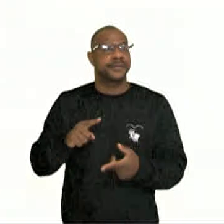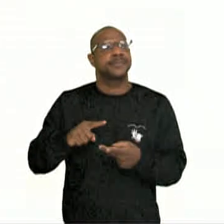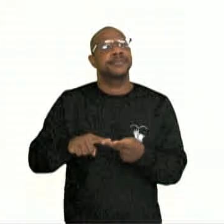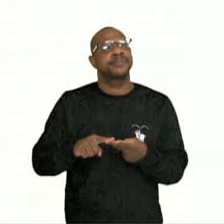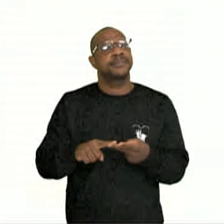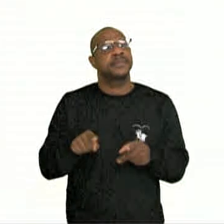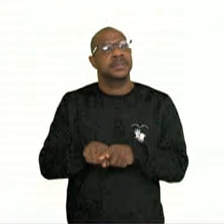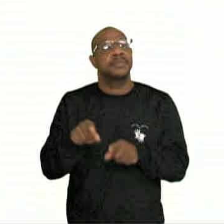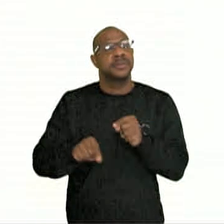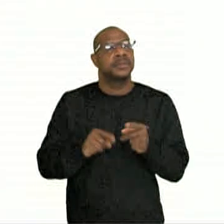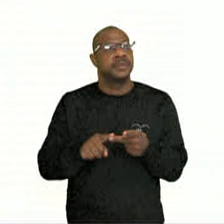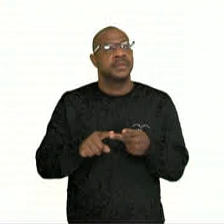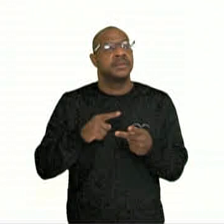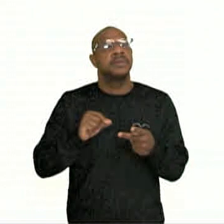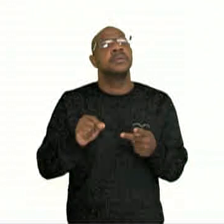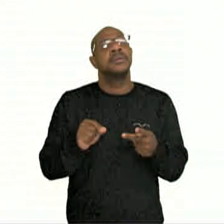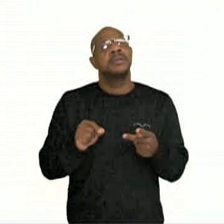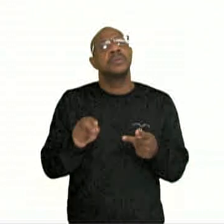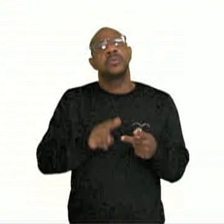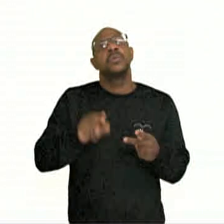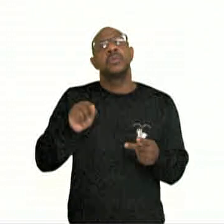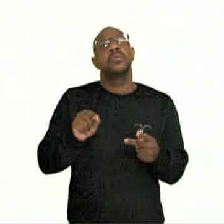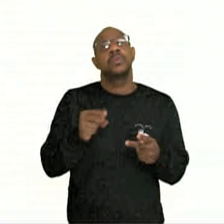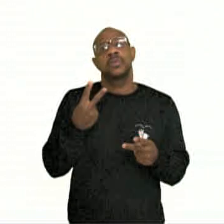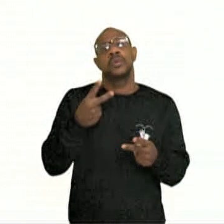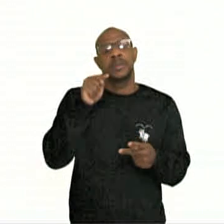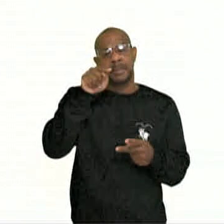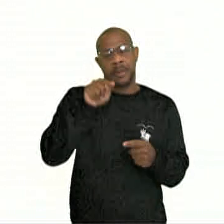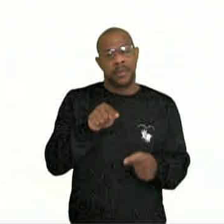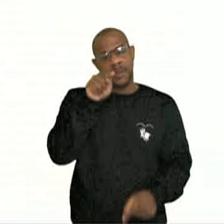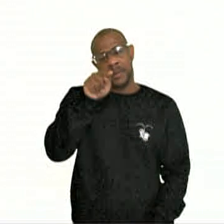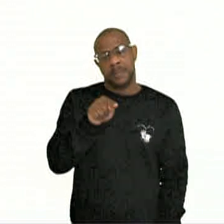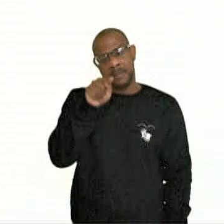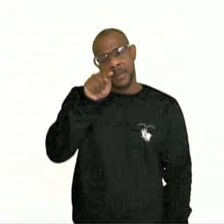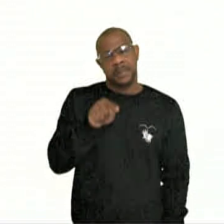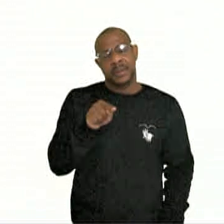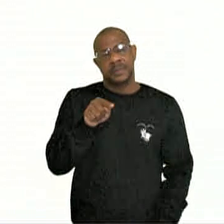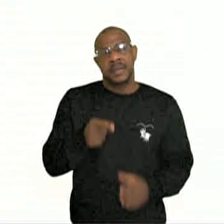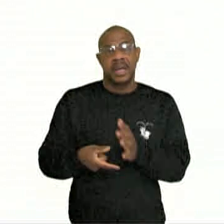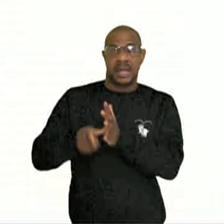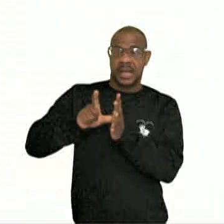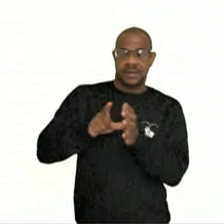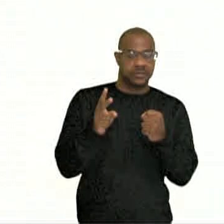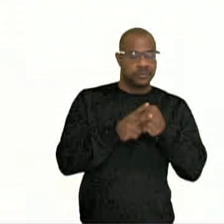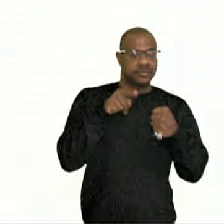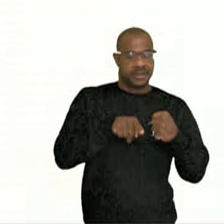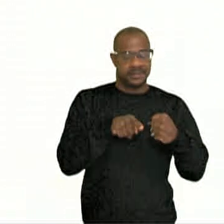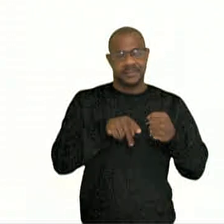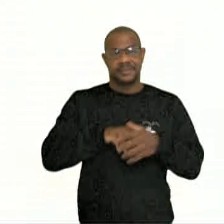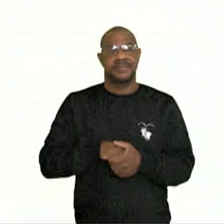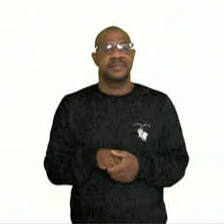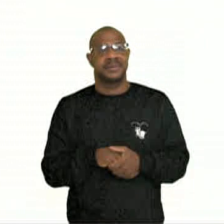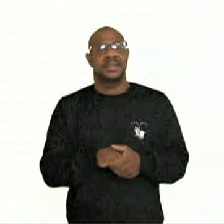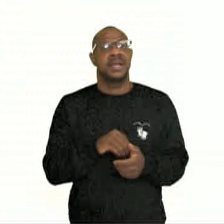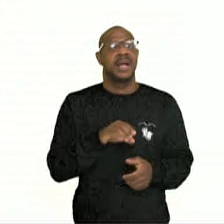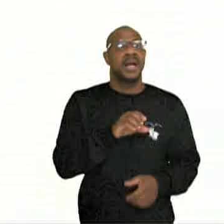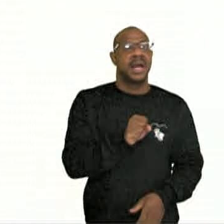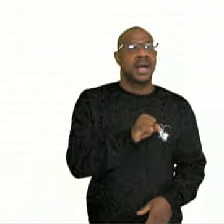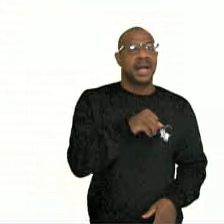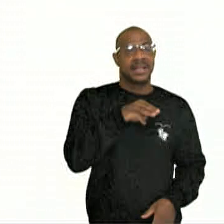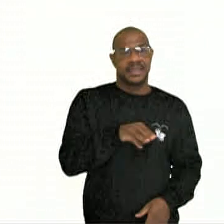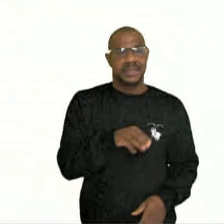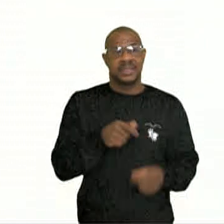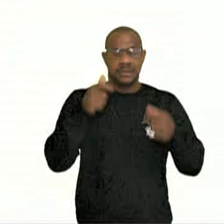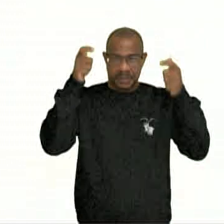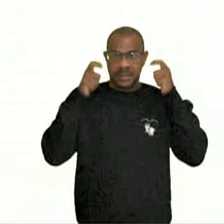E geralmente nós temos também a utilização dos dois pontos antes do verbo. Acompanhe aqui um exemplo. Assim, o